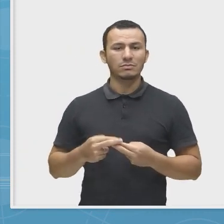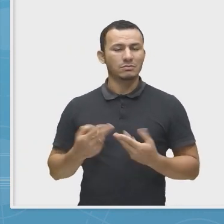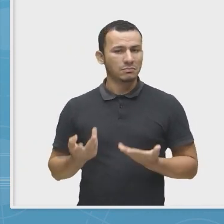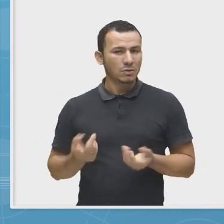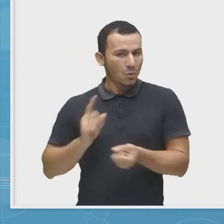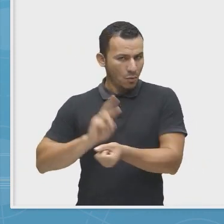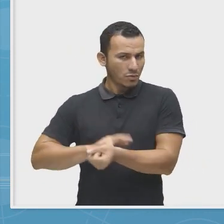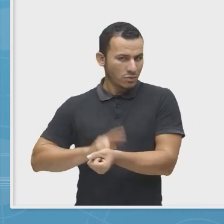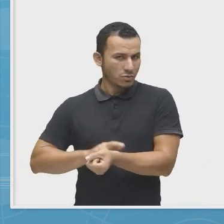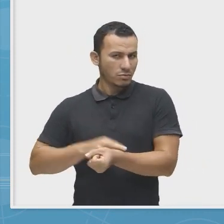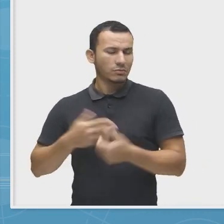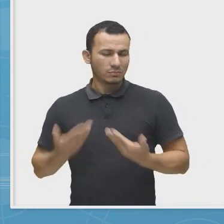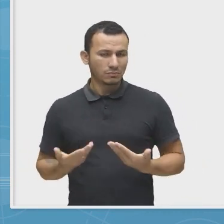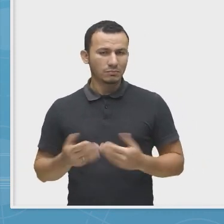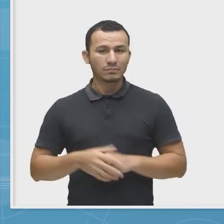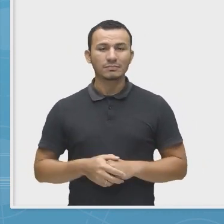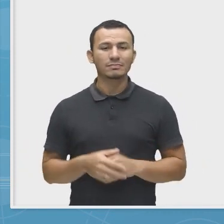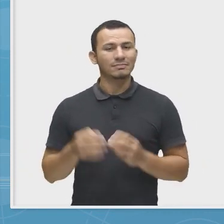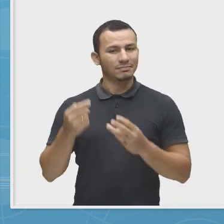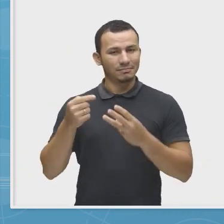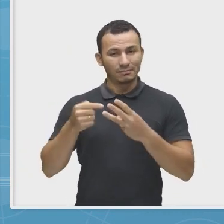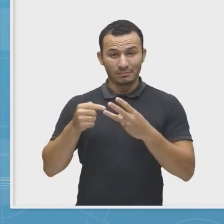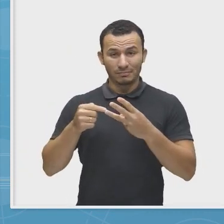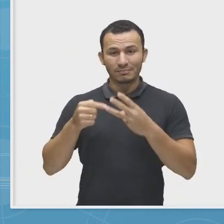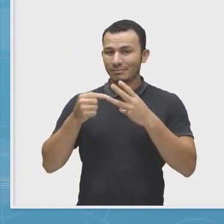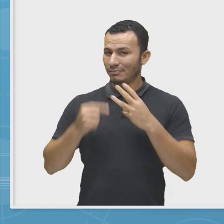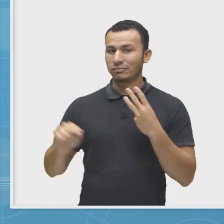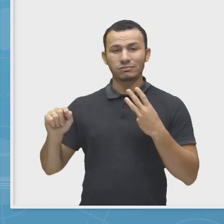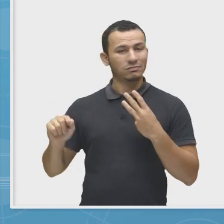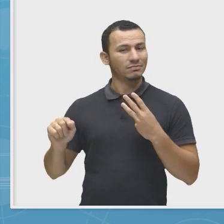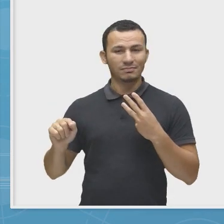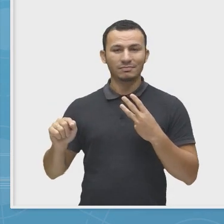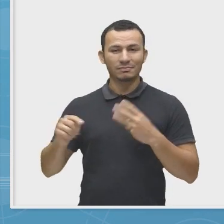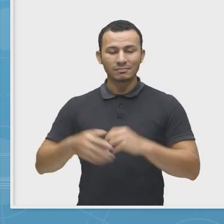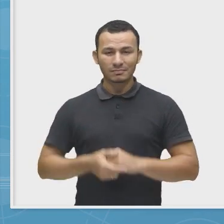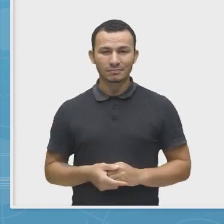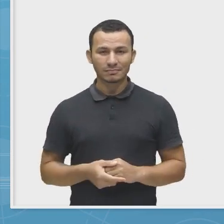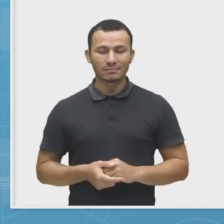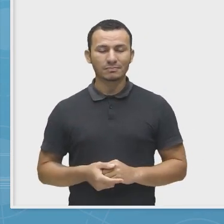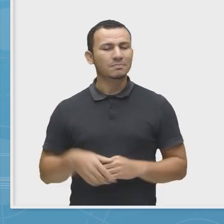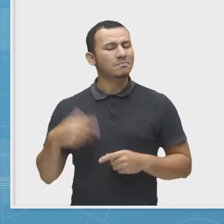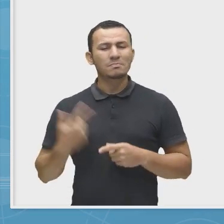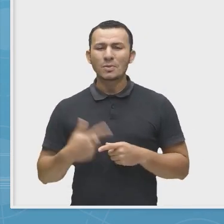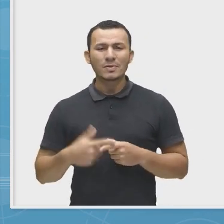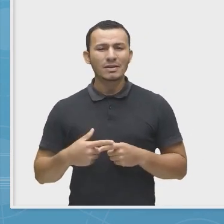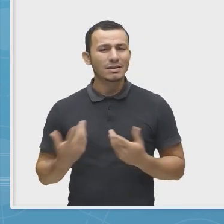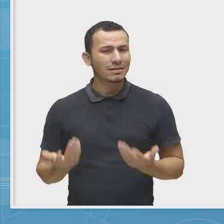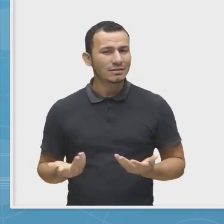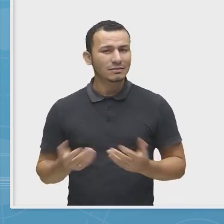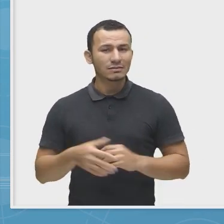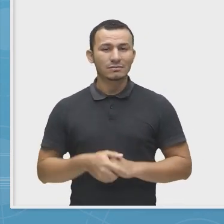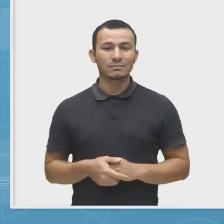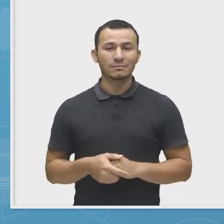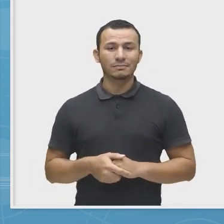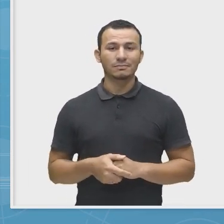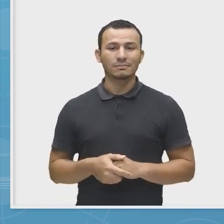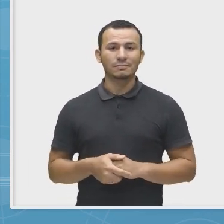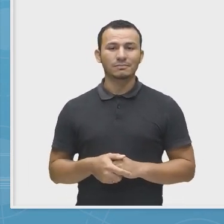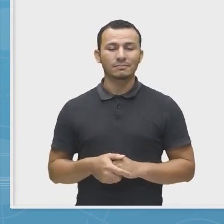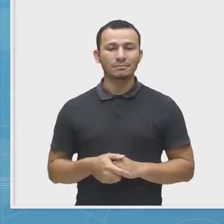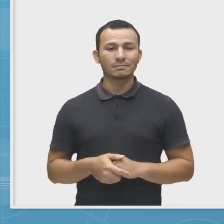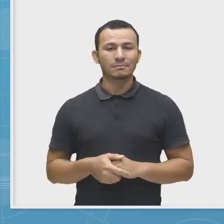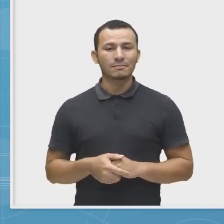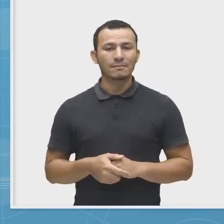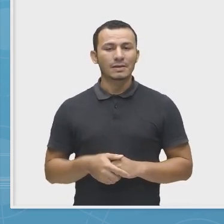terceira afirmativa está errada. Ela está errada. Porque ele está dizendo que